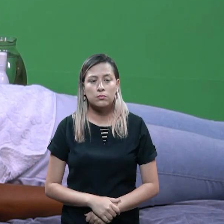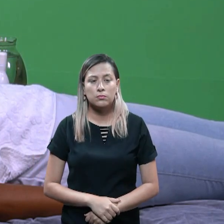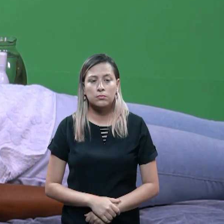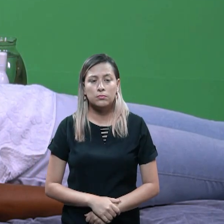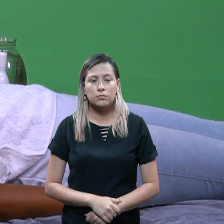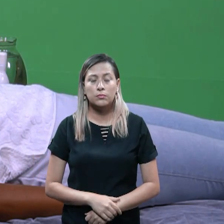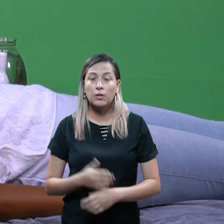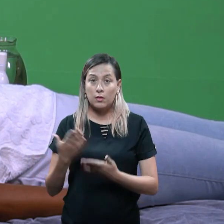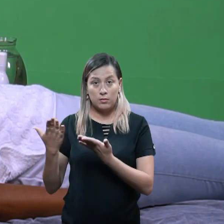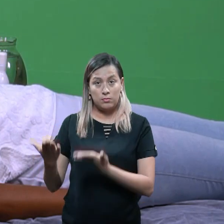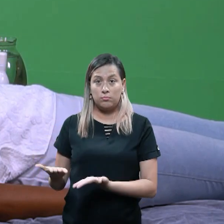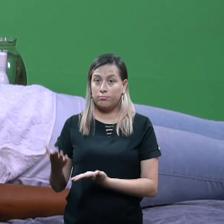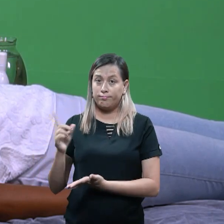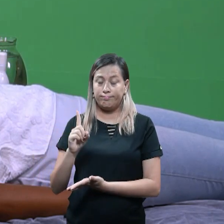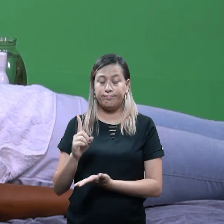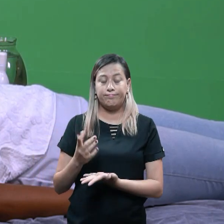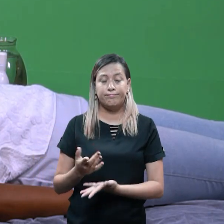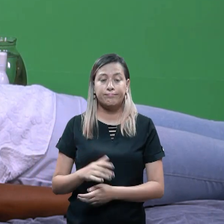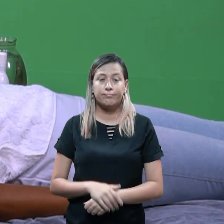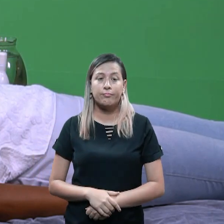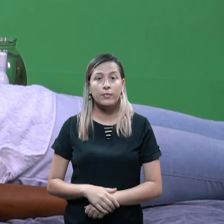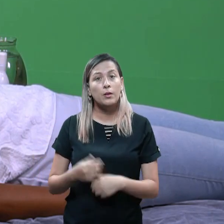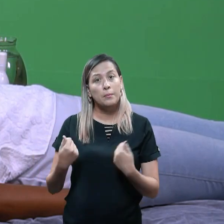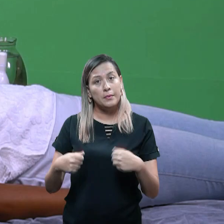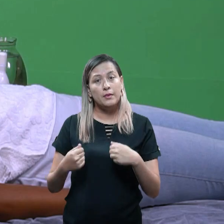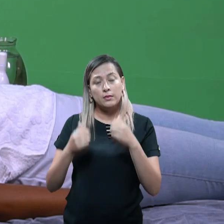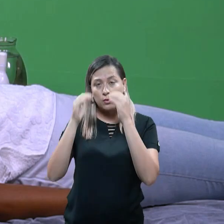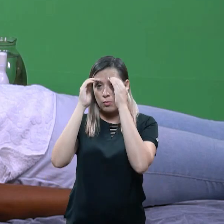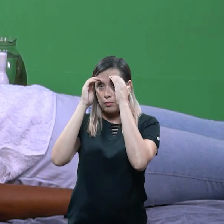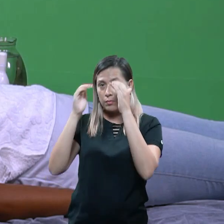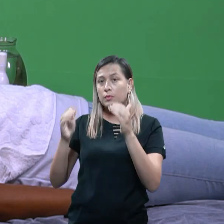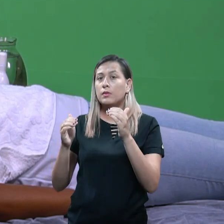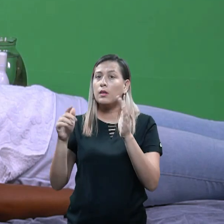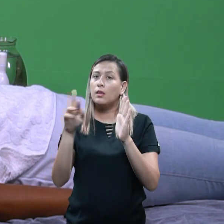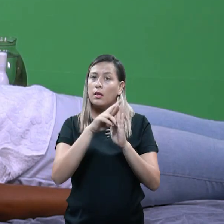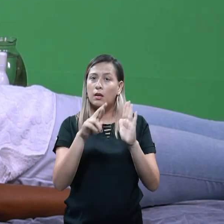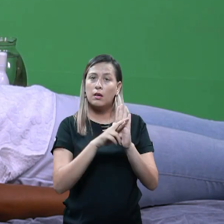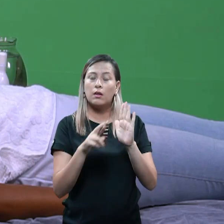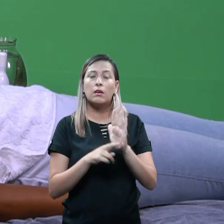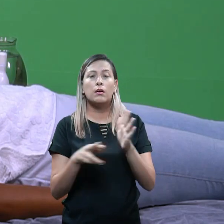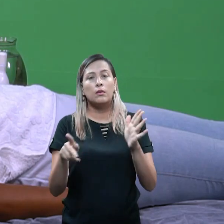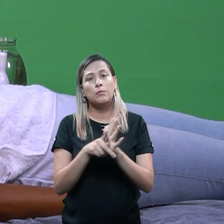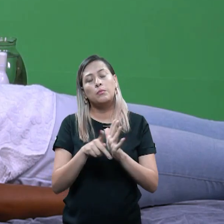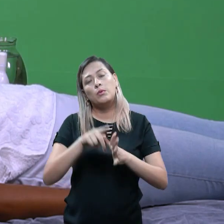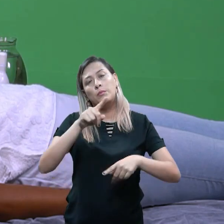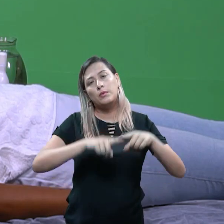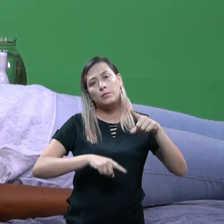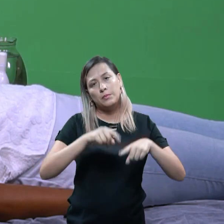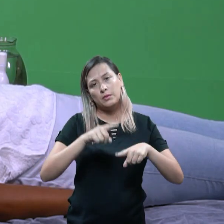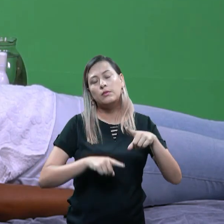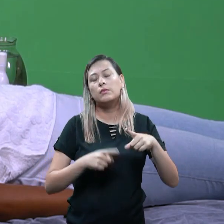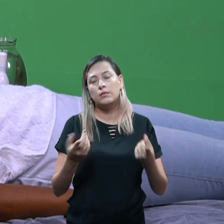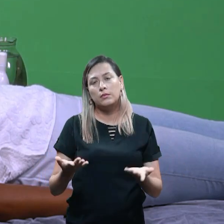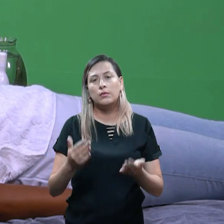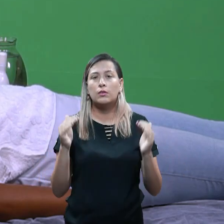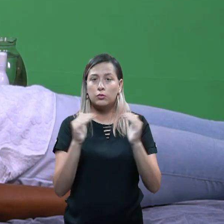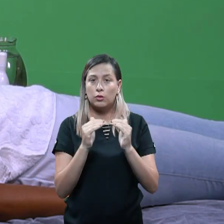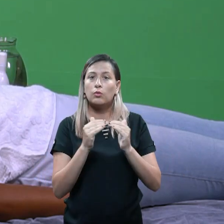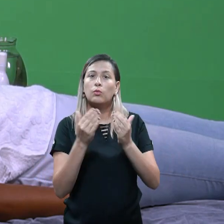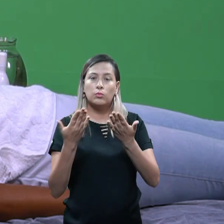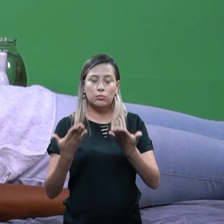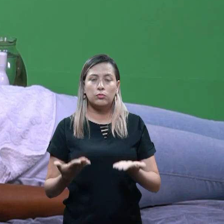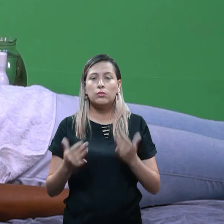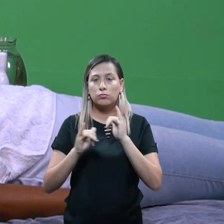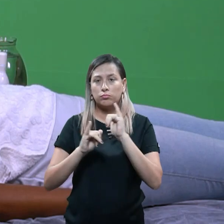certo? Essa daqui não, mas você vai ter que obedecer à indicação do fabricante. É de acordo com o que ele